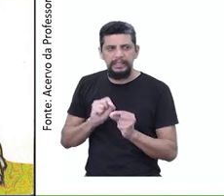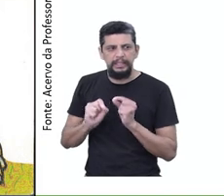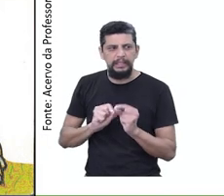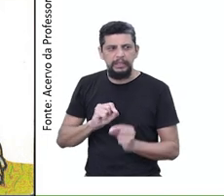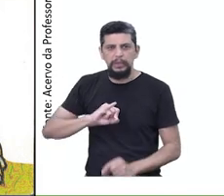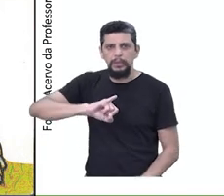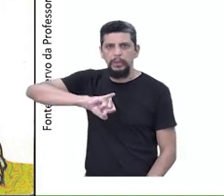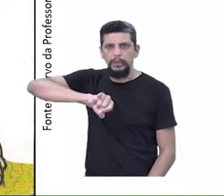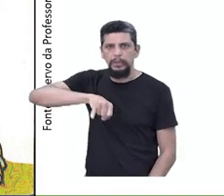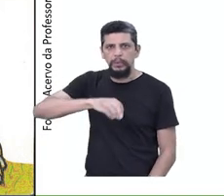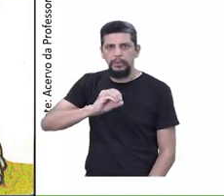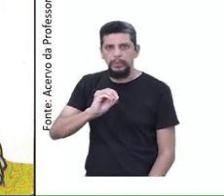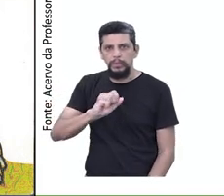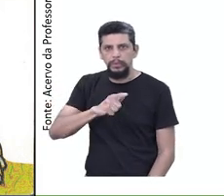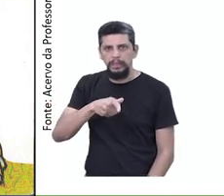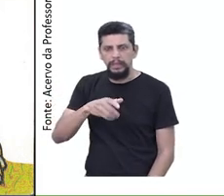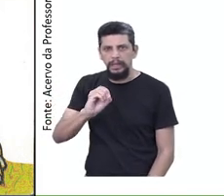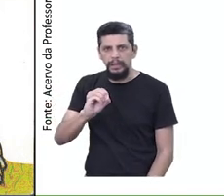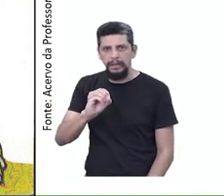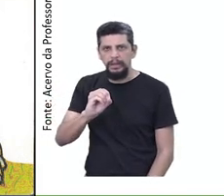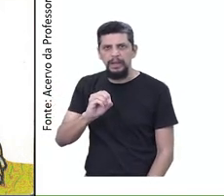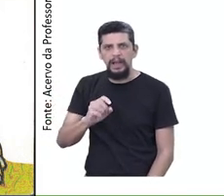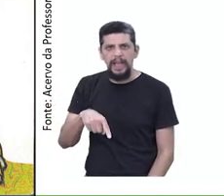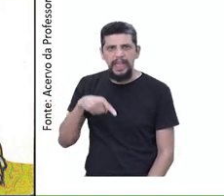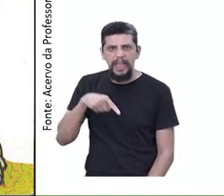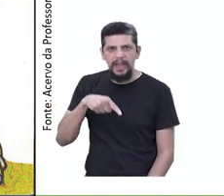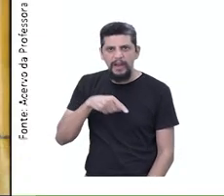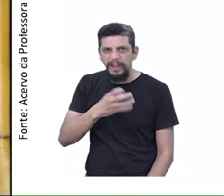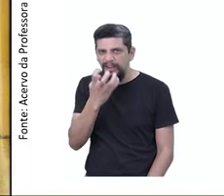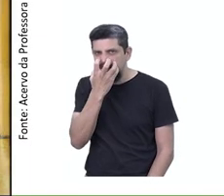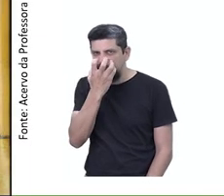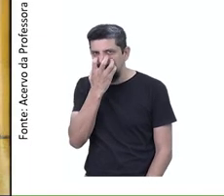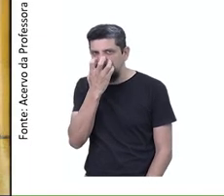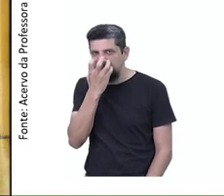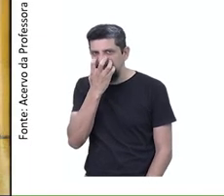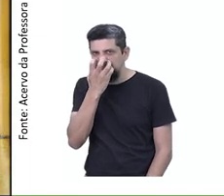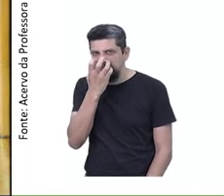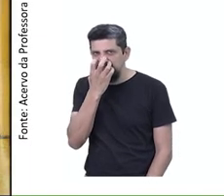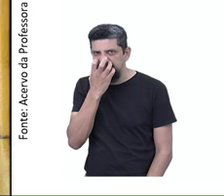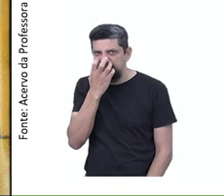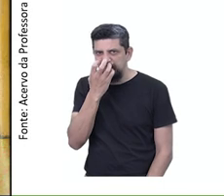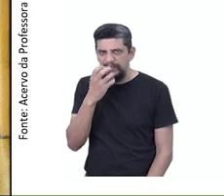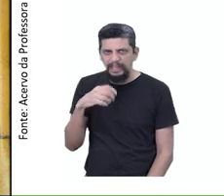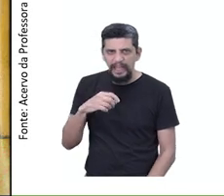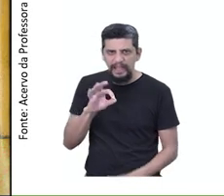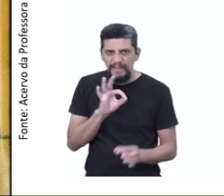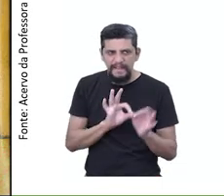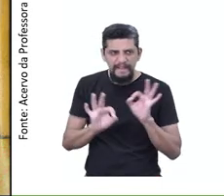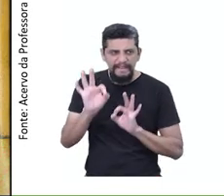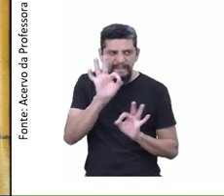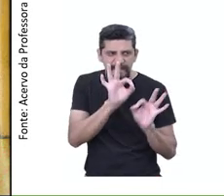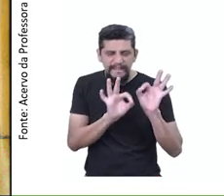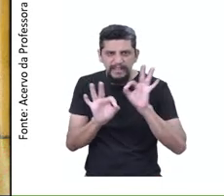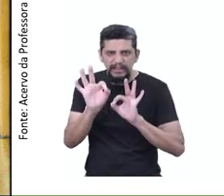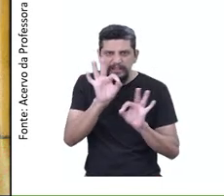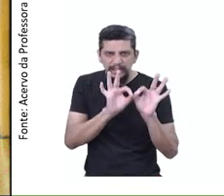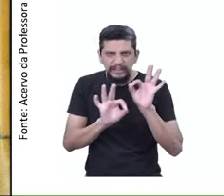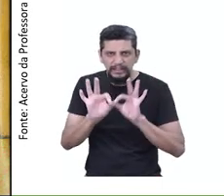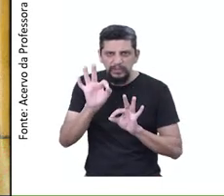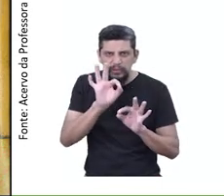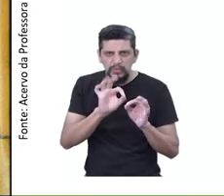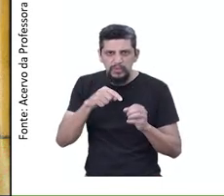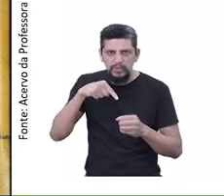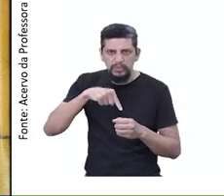João Valentão, o cachorro do açougueiro. Rápida como um raio, ela escalou a casinha de